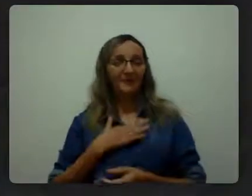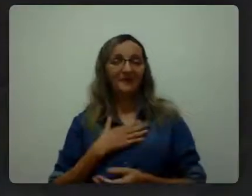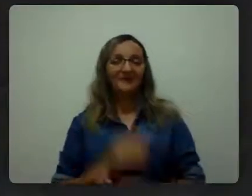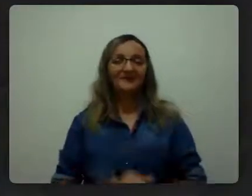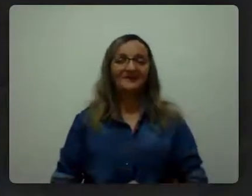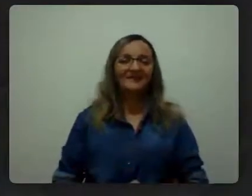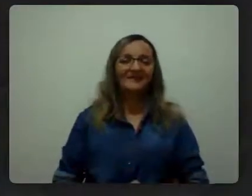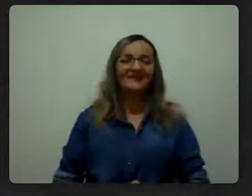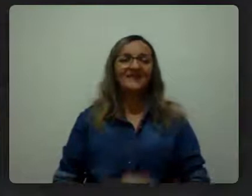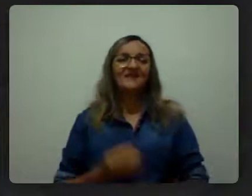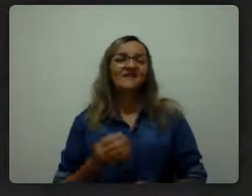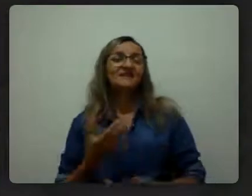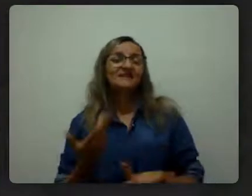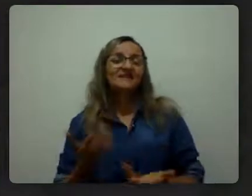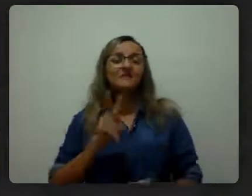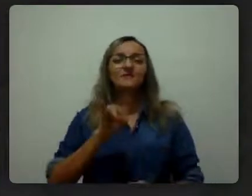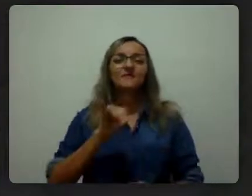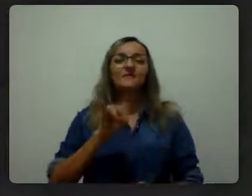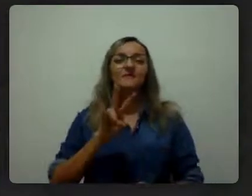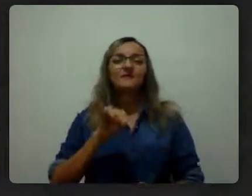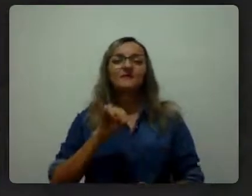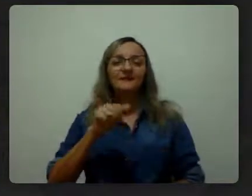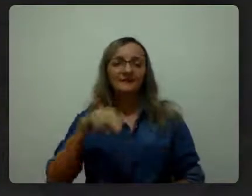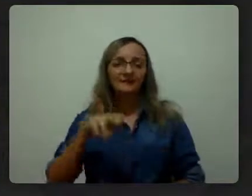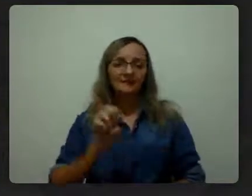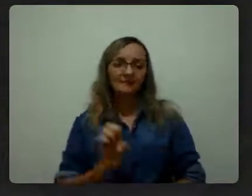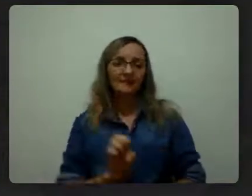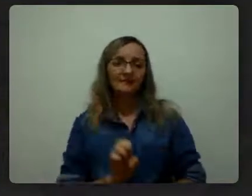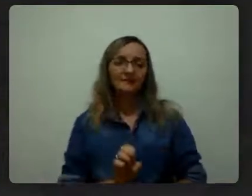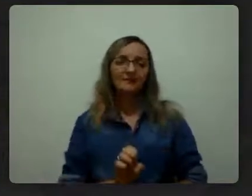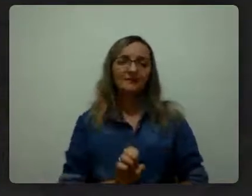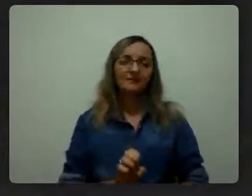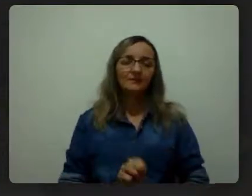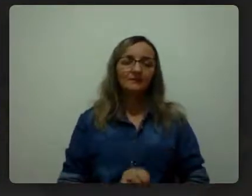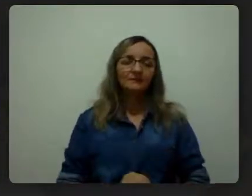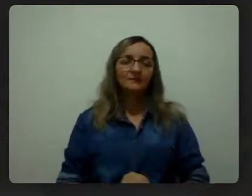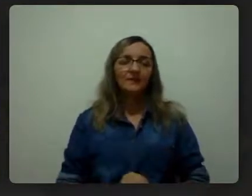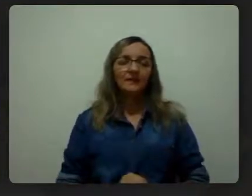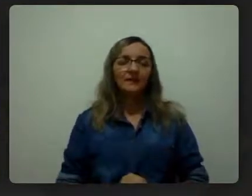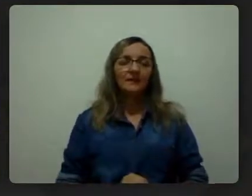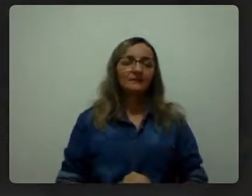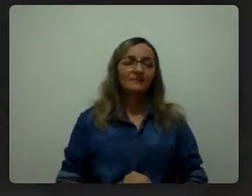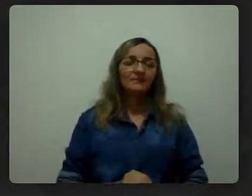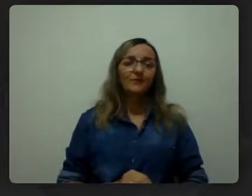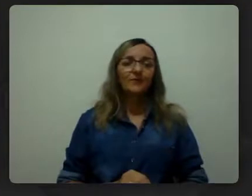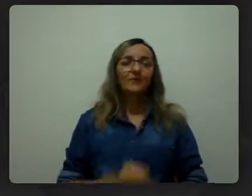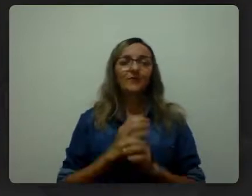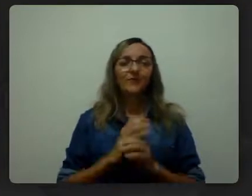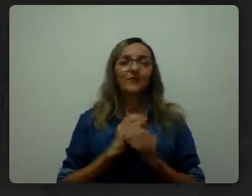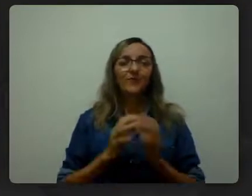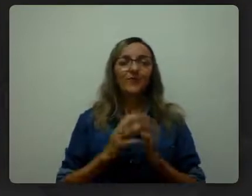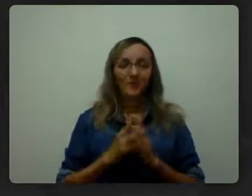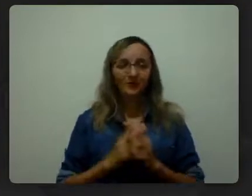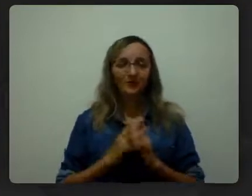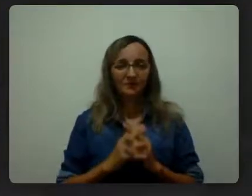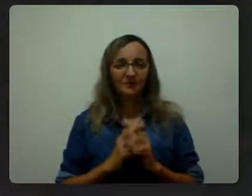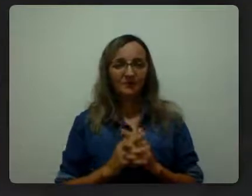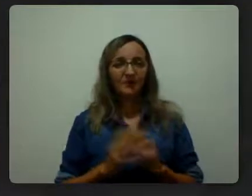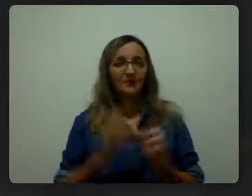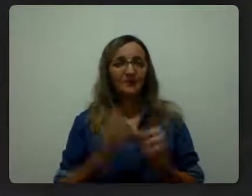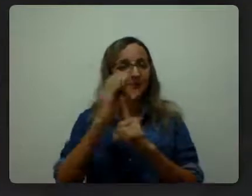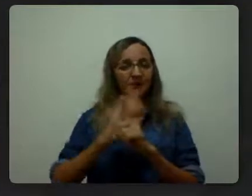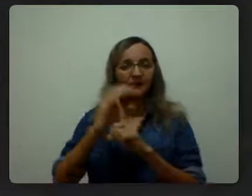Durante a maratona a gente vai sortear, sim, vai sortear para mentor, para participante. E muito importante, além de chocolate, é importante falar, que todo mundo ganha certificado